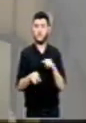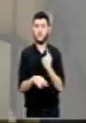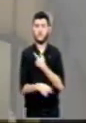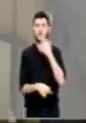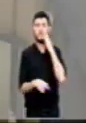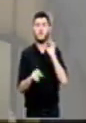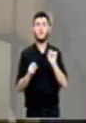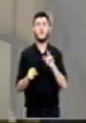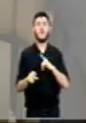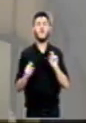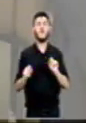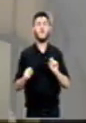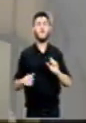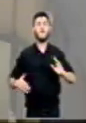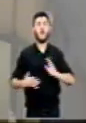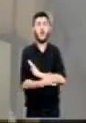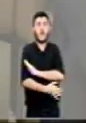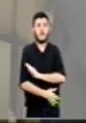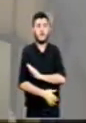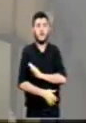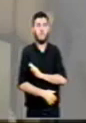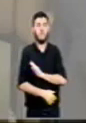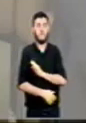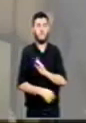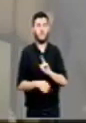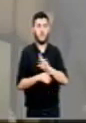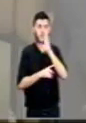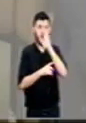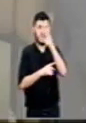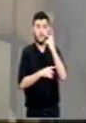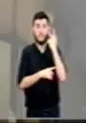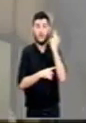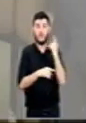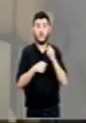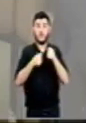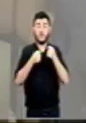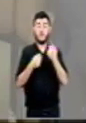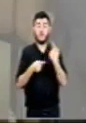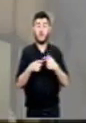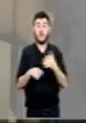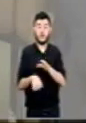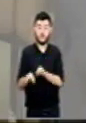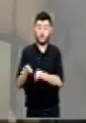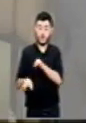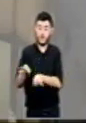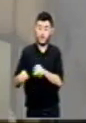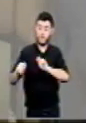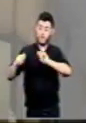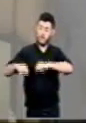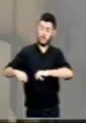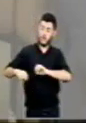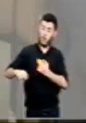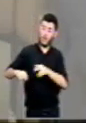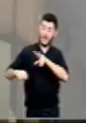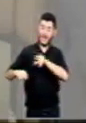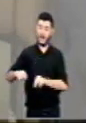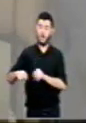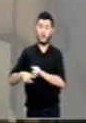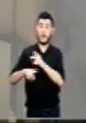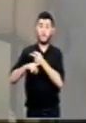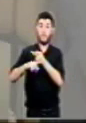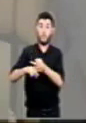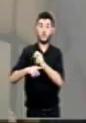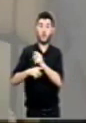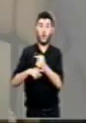violação ao princípio do juiz natural em virtude de quem fez o julgamento a respeito da possibilidade ou não da busca e apreensão